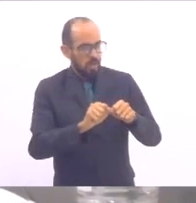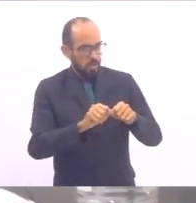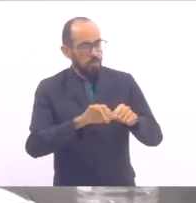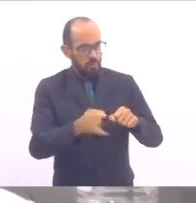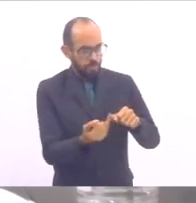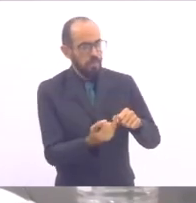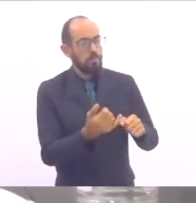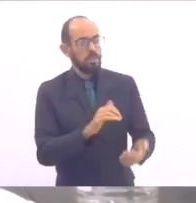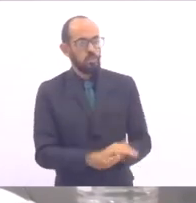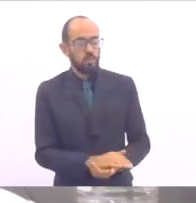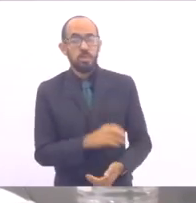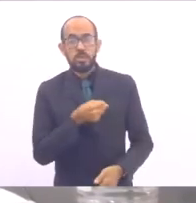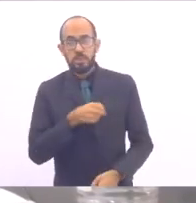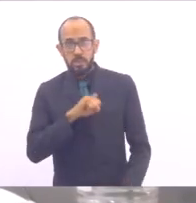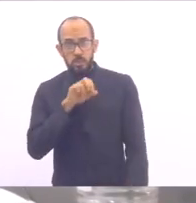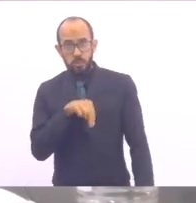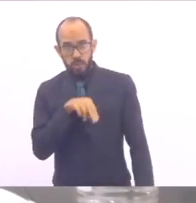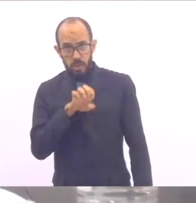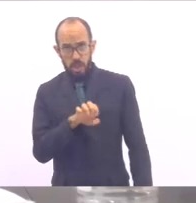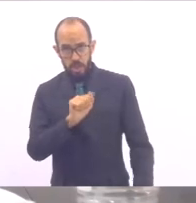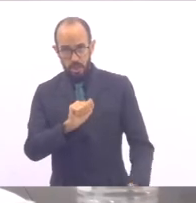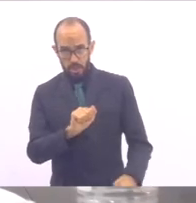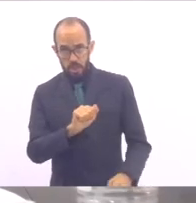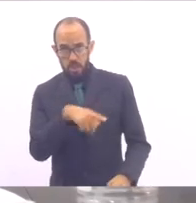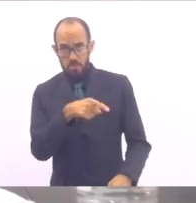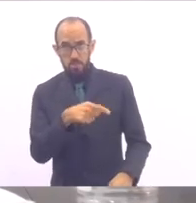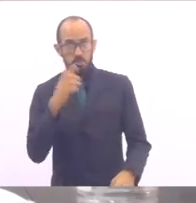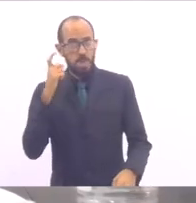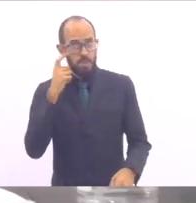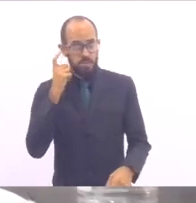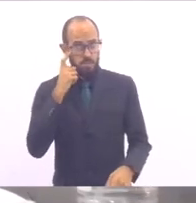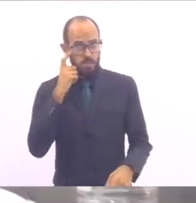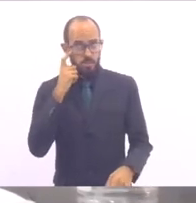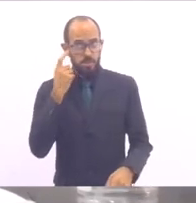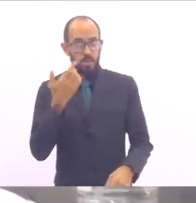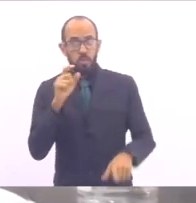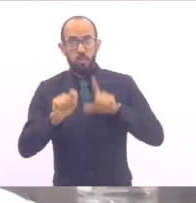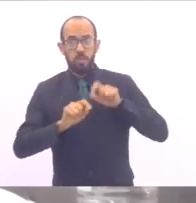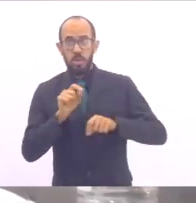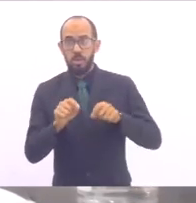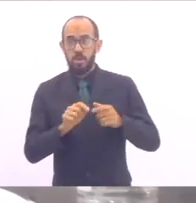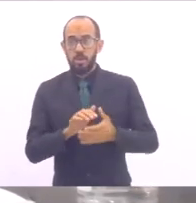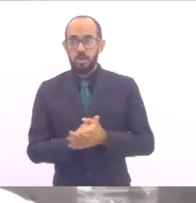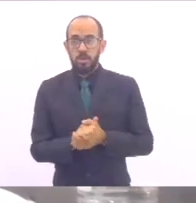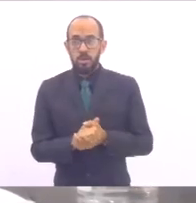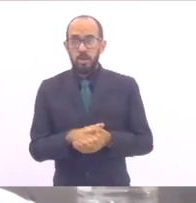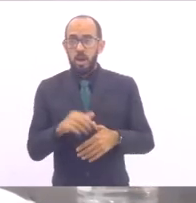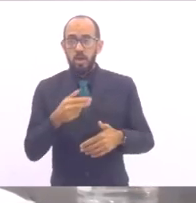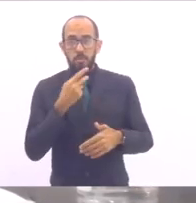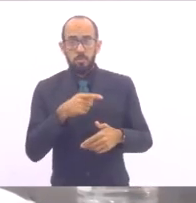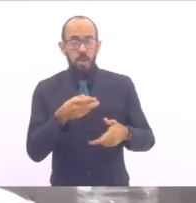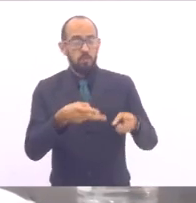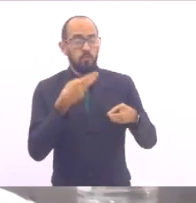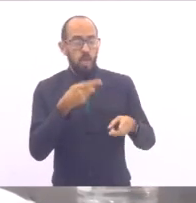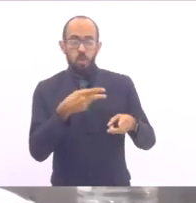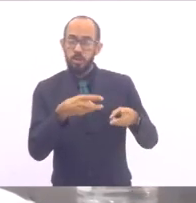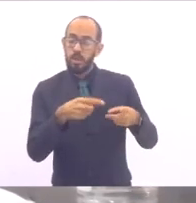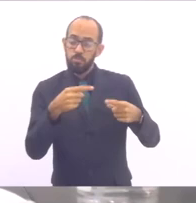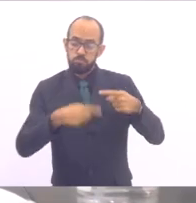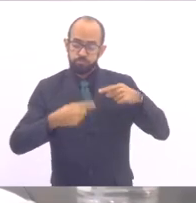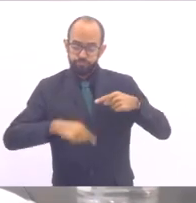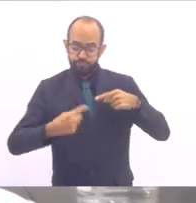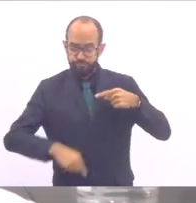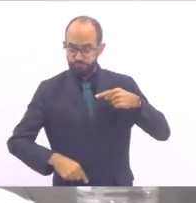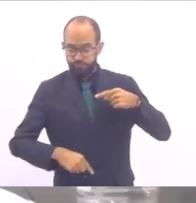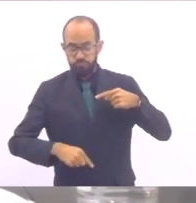o INEA, por exemplo, achar que tem uma coisa, o Firmino estava me dizendo aí que vê uma incongruência enorme. O que, que